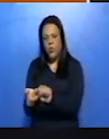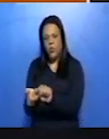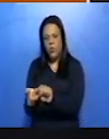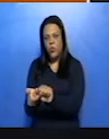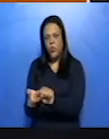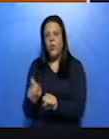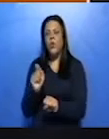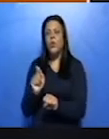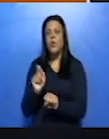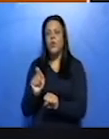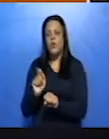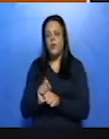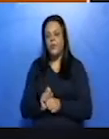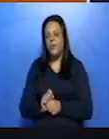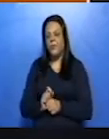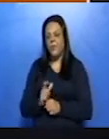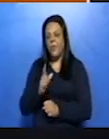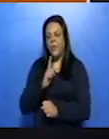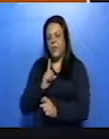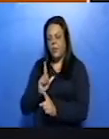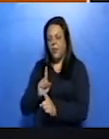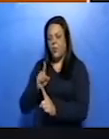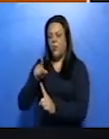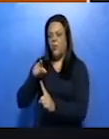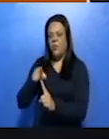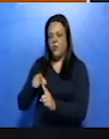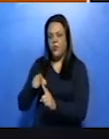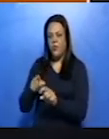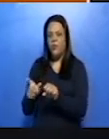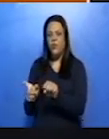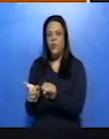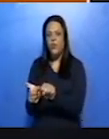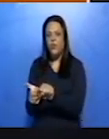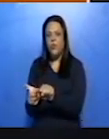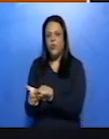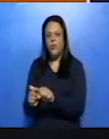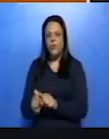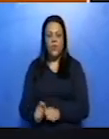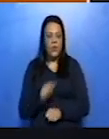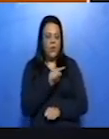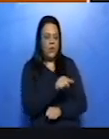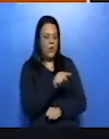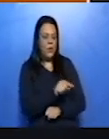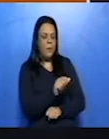Elas exercem uma função de substantivo da primeira oração.